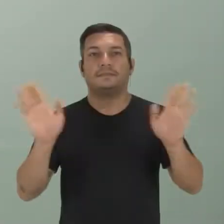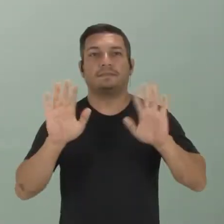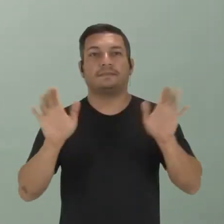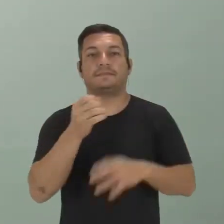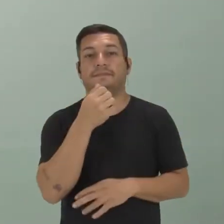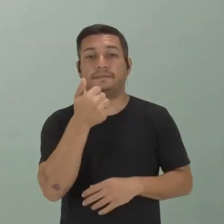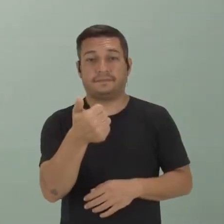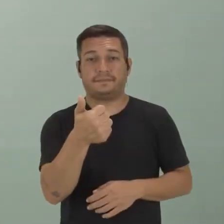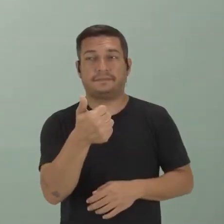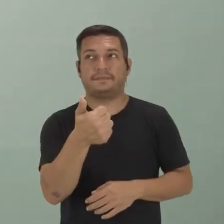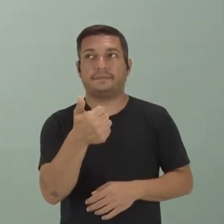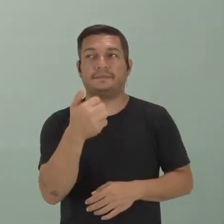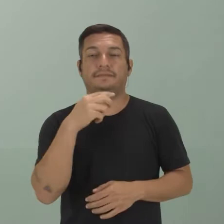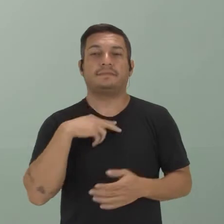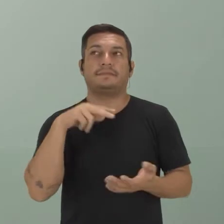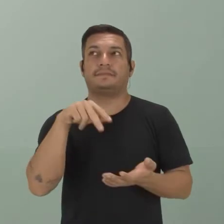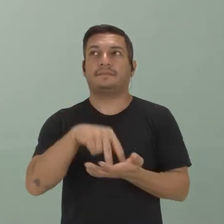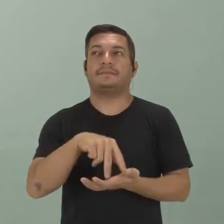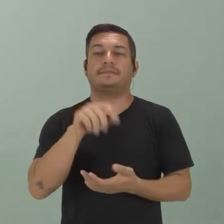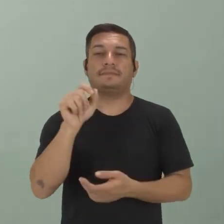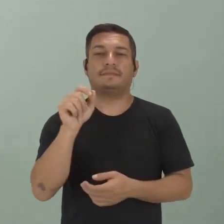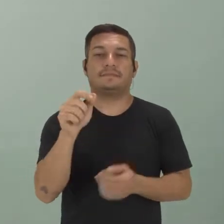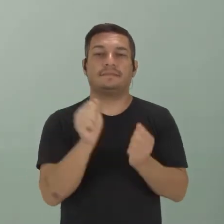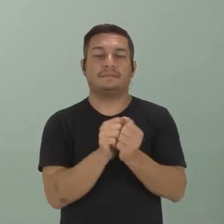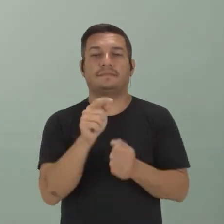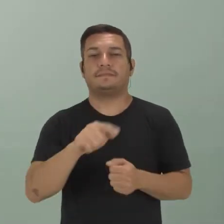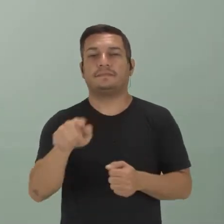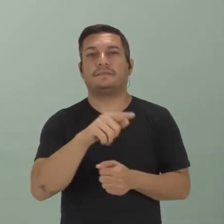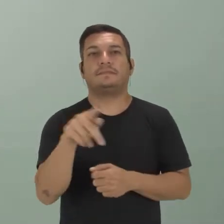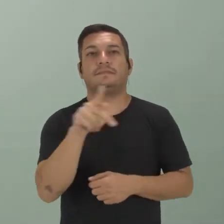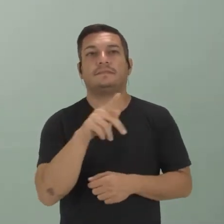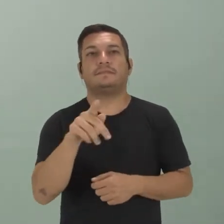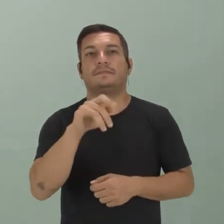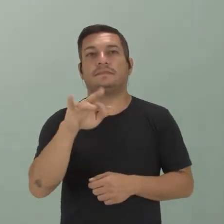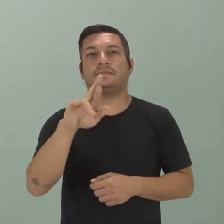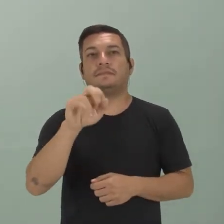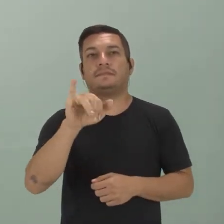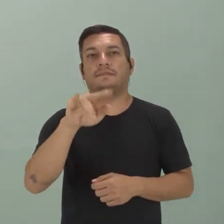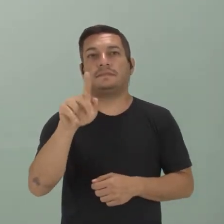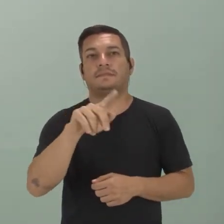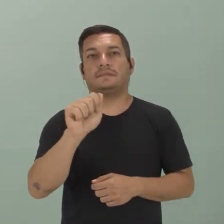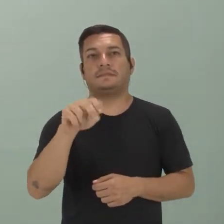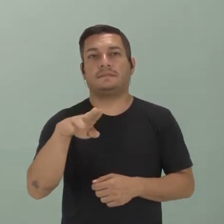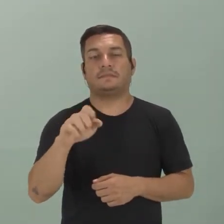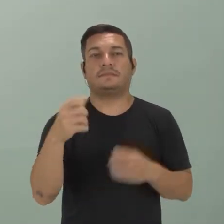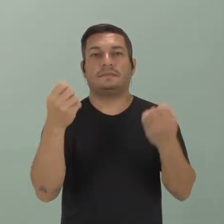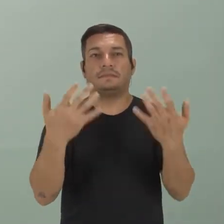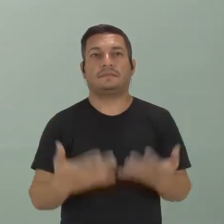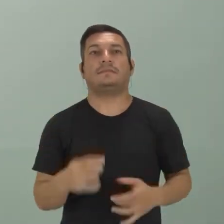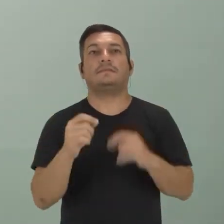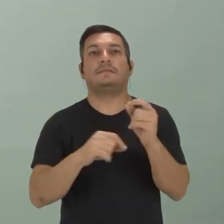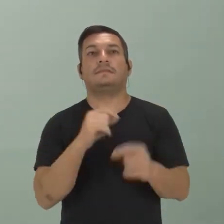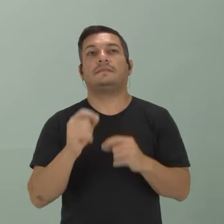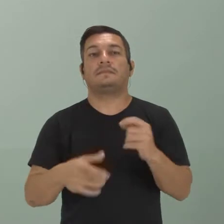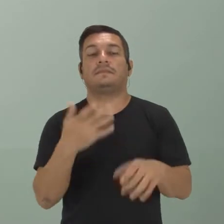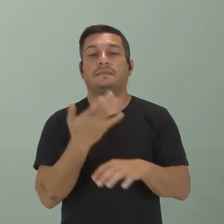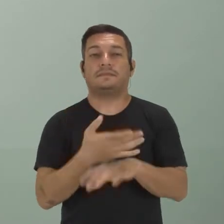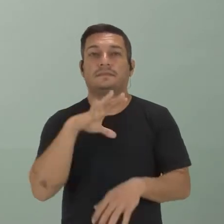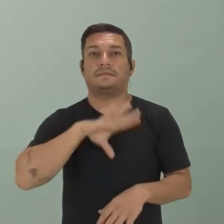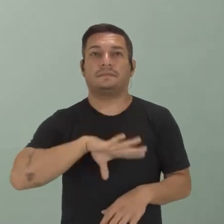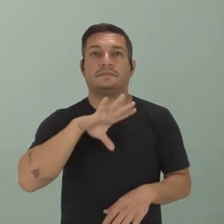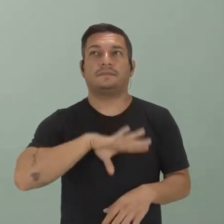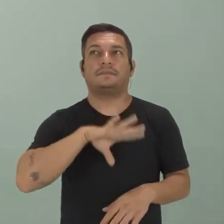Oi, tudo bem? Estou de novo aqui com vocês, professora Irisane Vieira, e vamos falar sobre língua